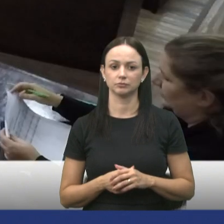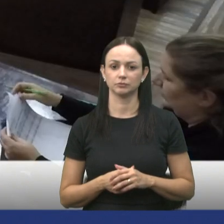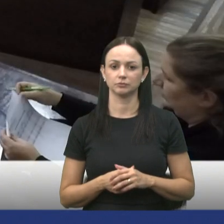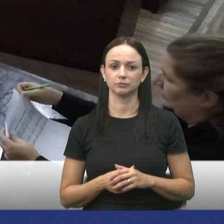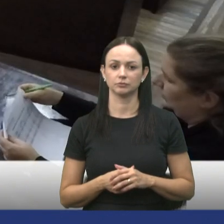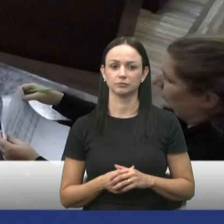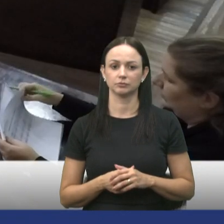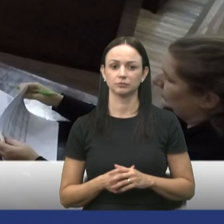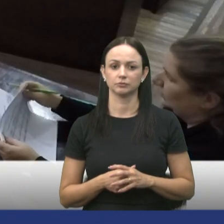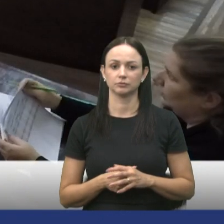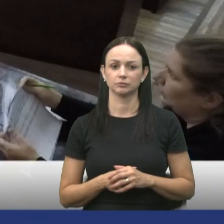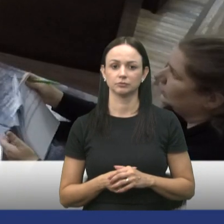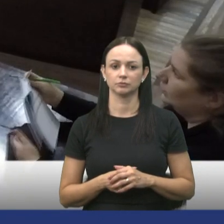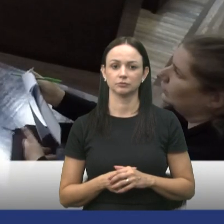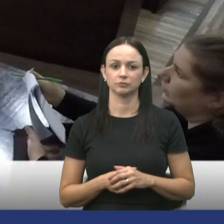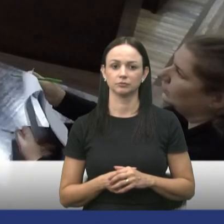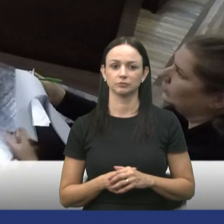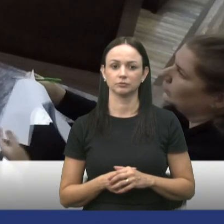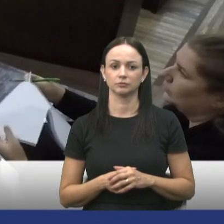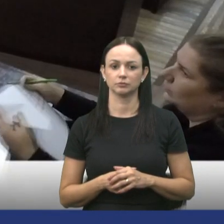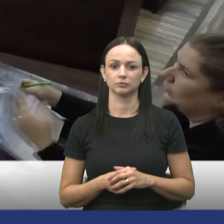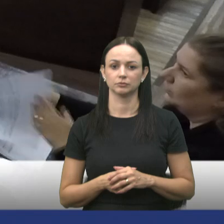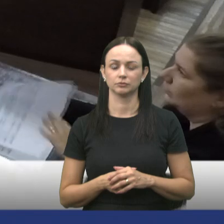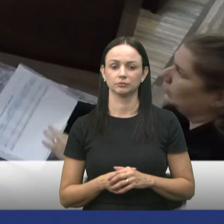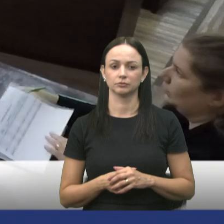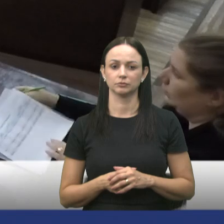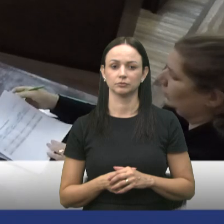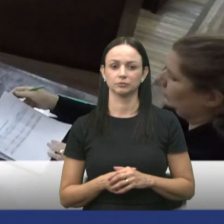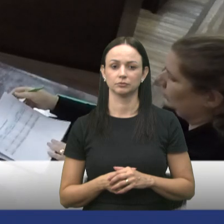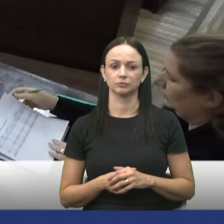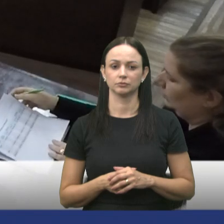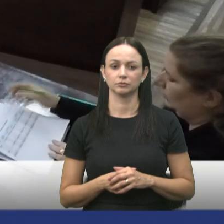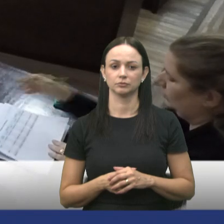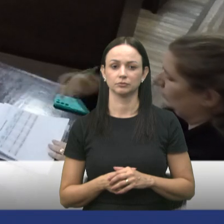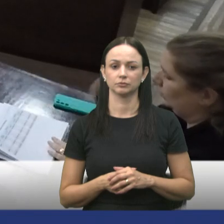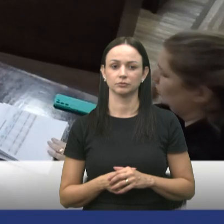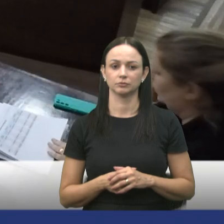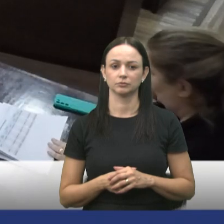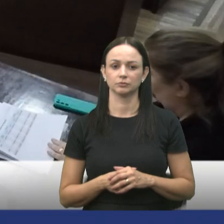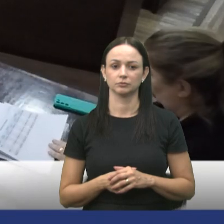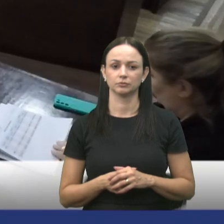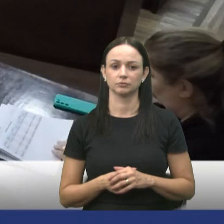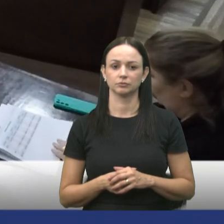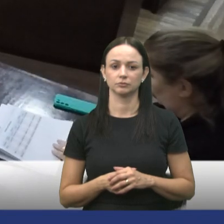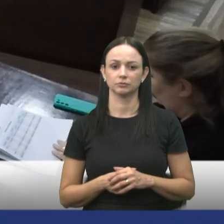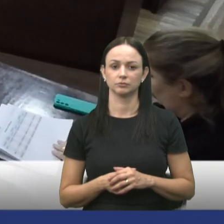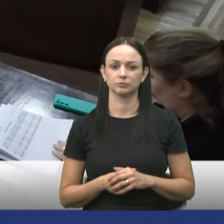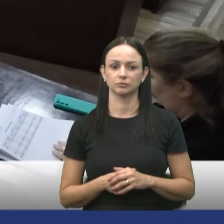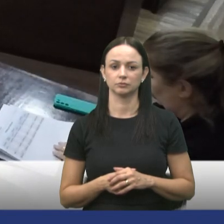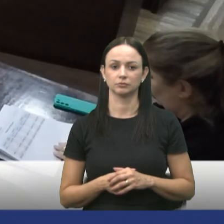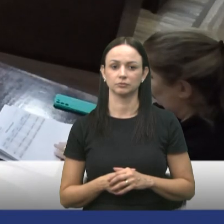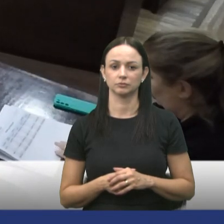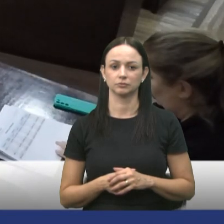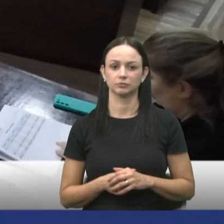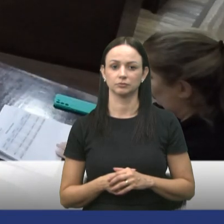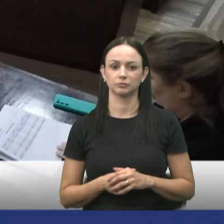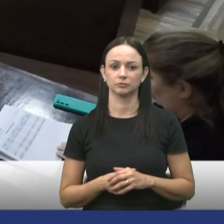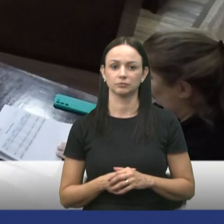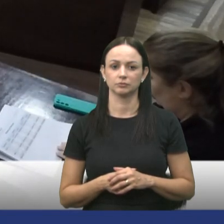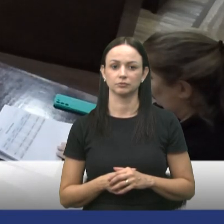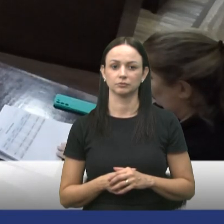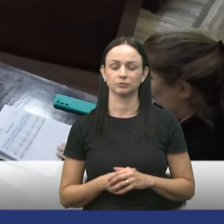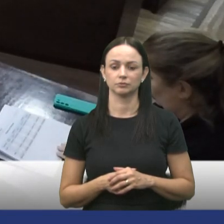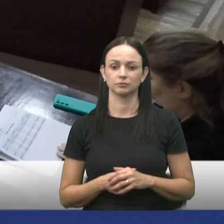Se empenha um valor e líquido praticamente 50%.